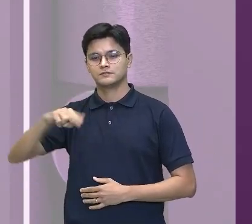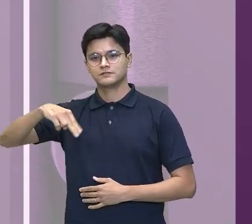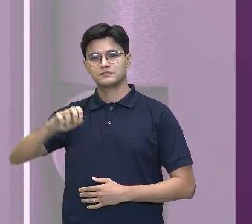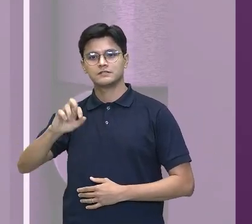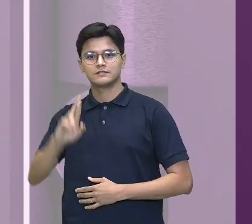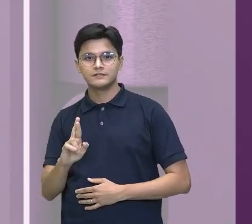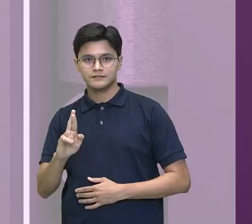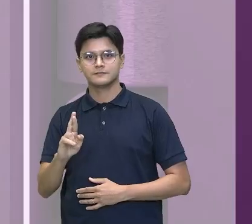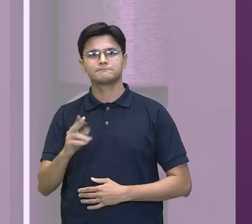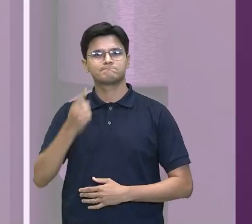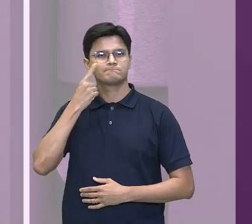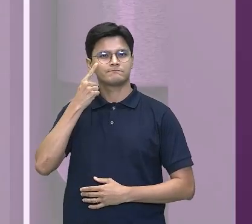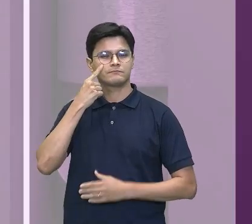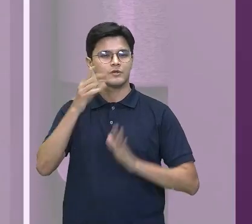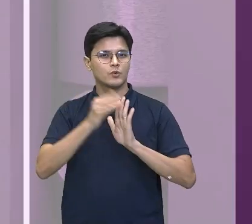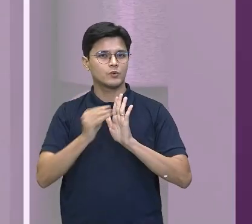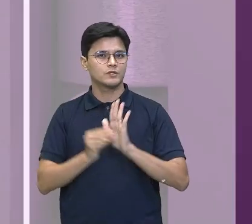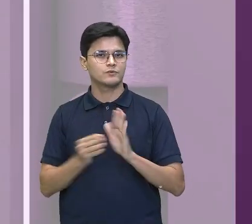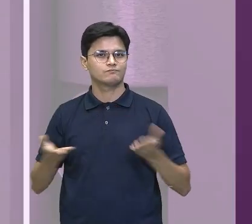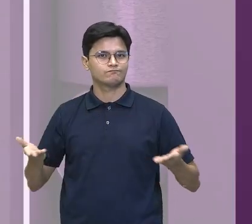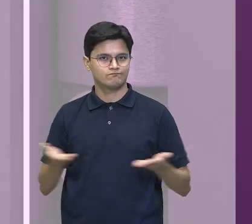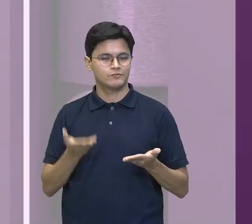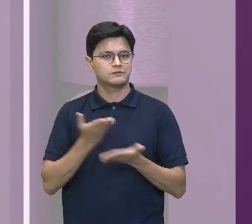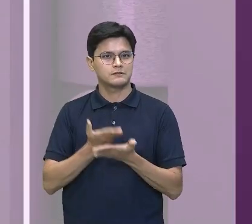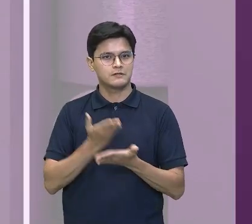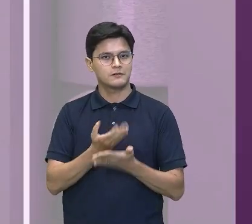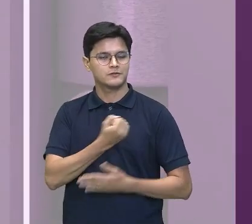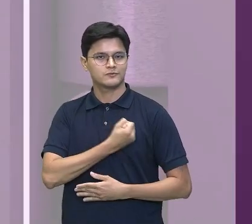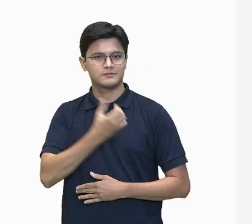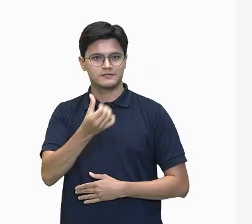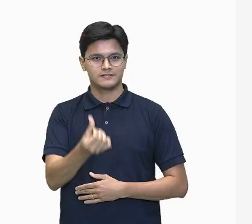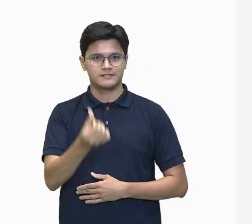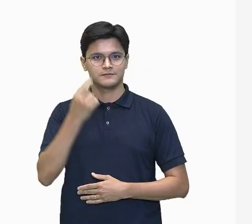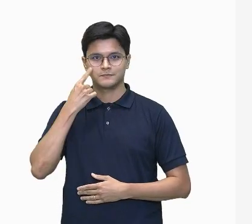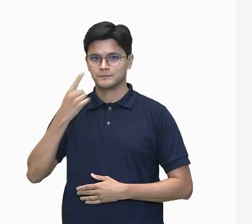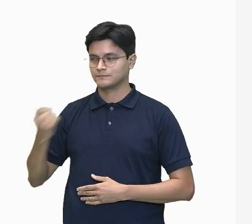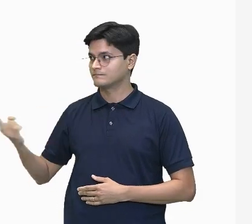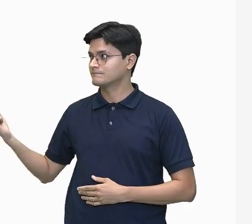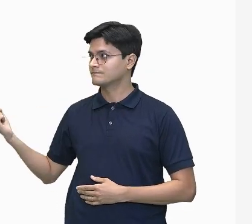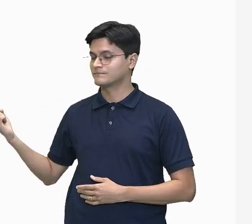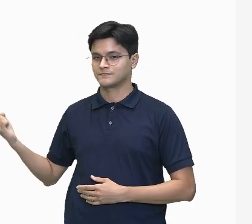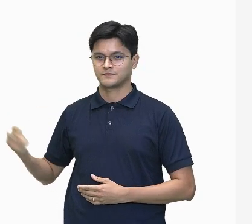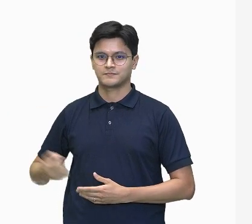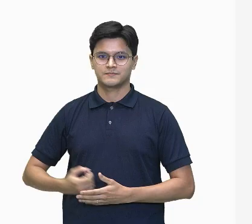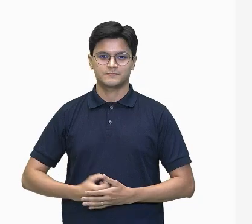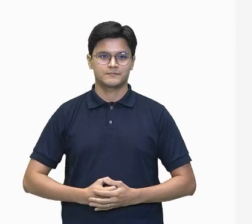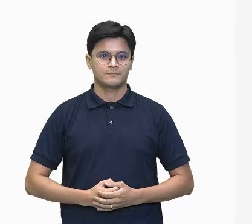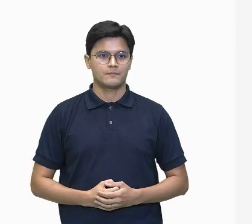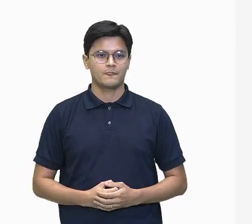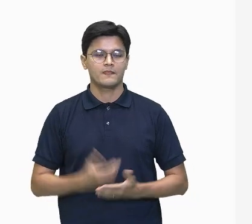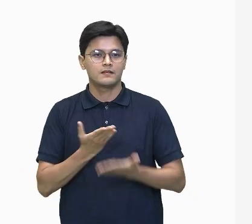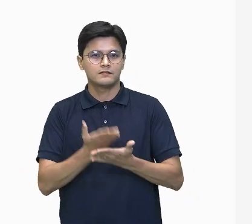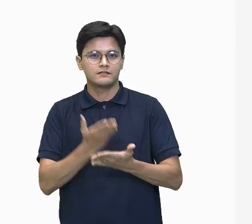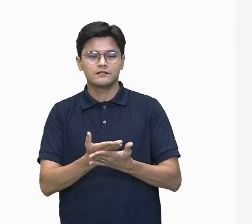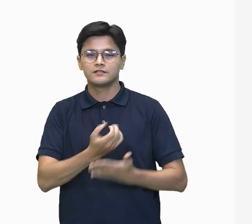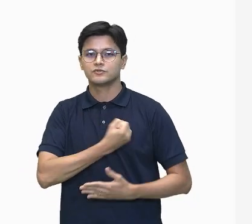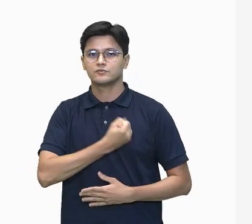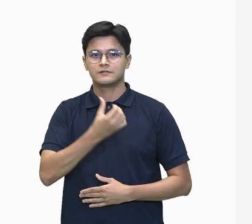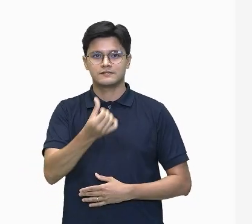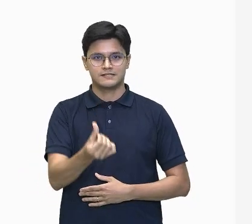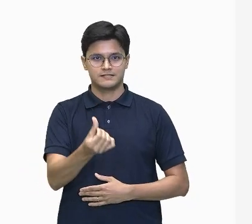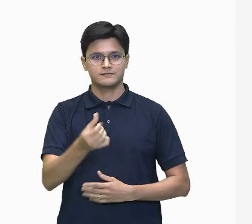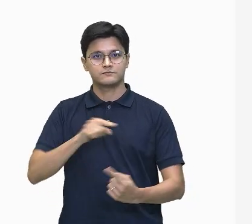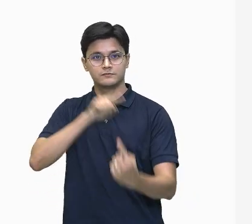comigo o objeto de conhecimento da aula de número 6. Veja aí na tela. Aula de número 6, o